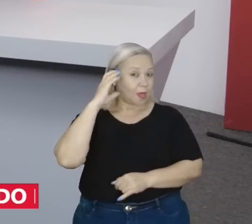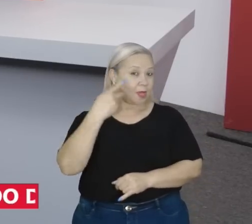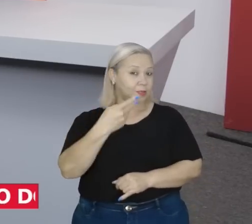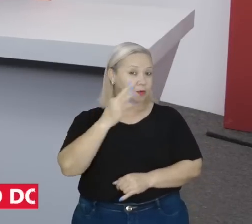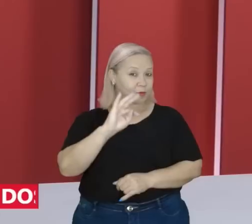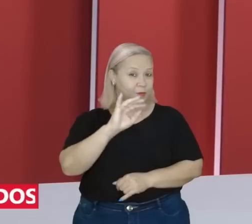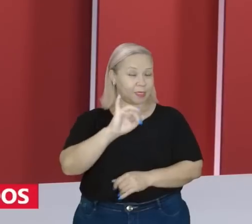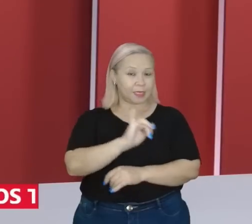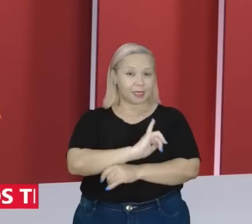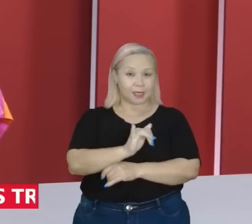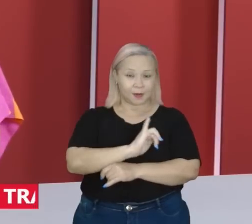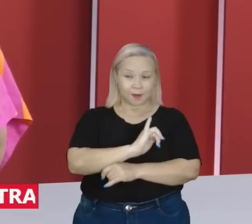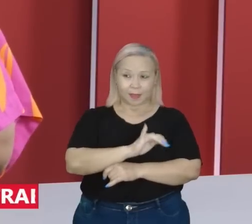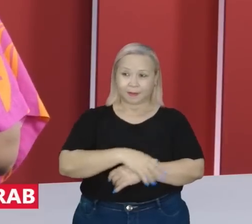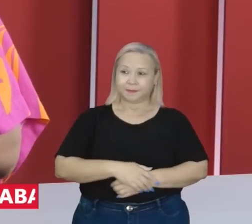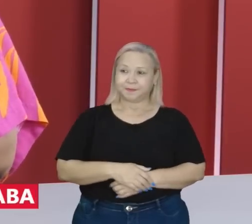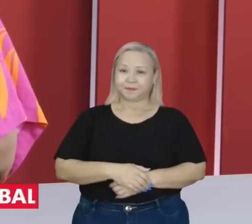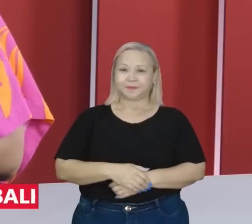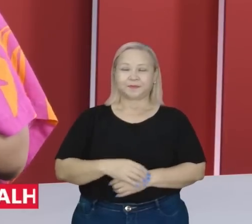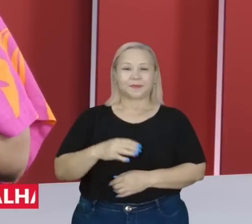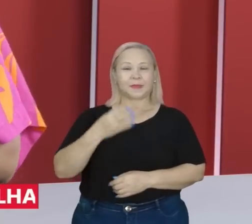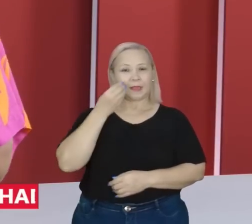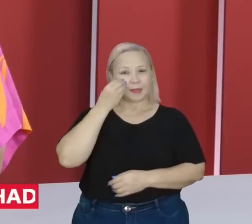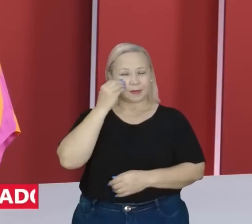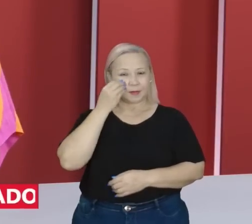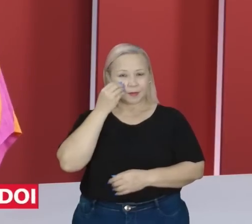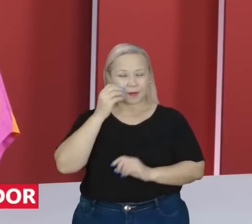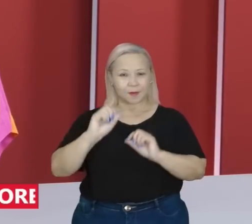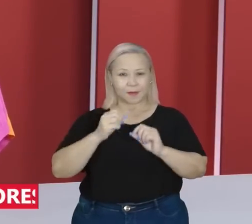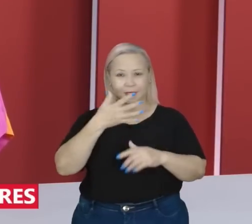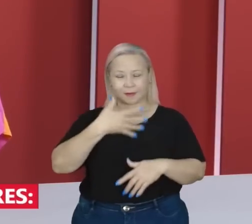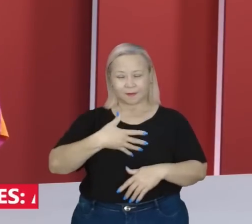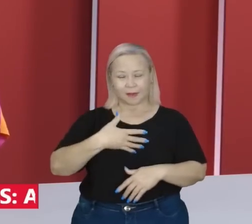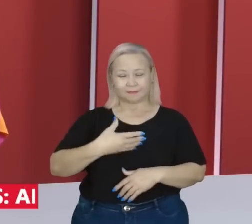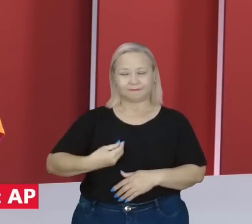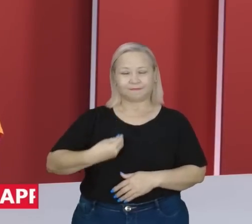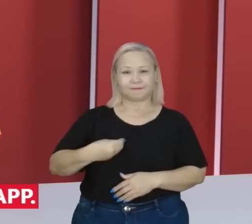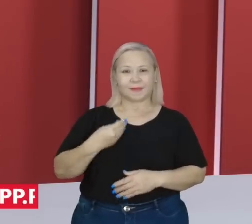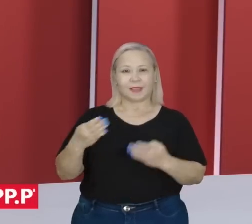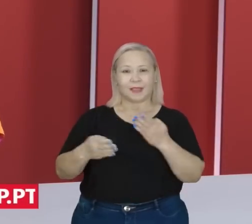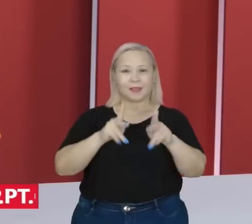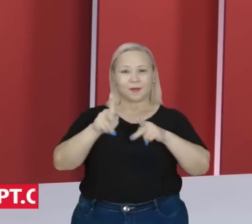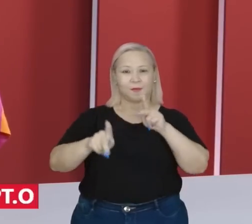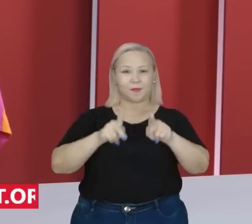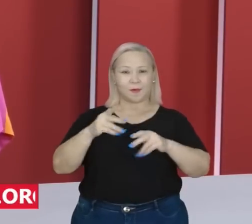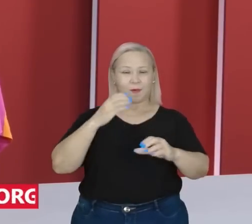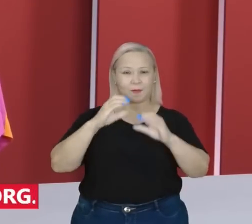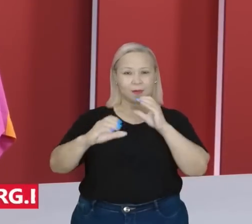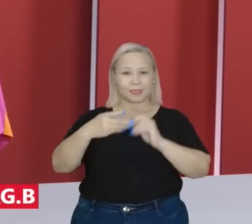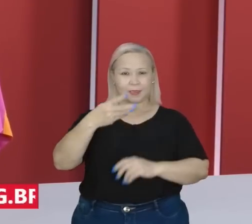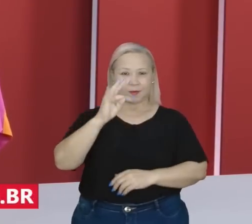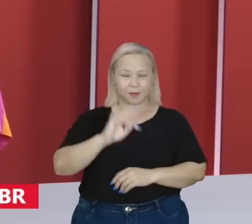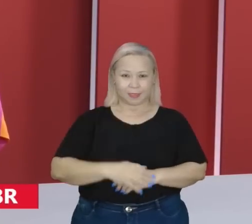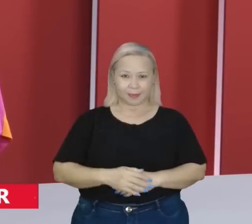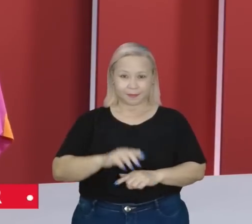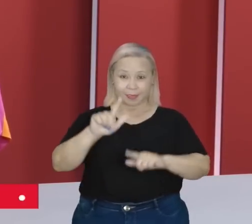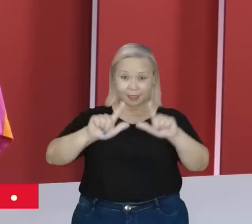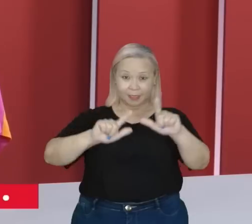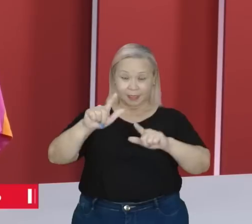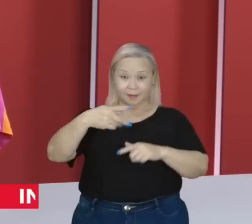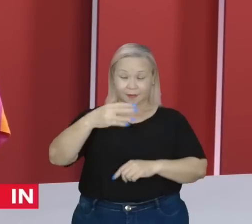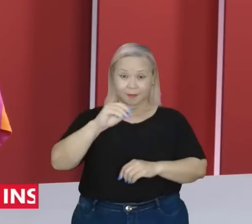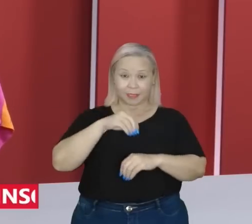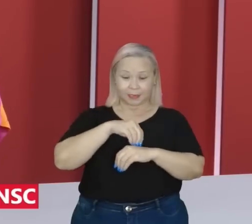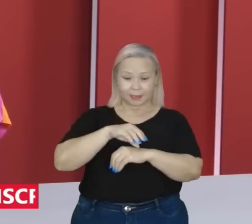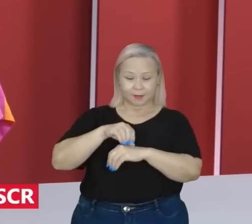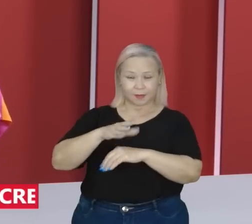na web. Eu sou Amanda Guerra e eu falo com você do estúdio da Rede Povo de Comunicação do PT. A TV PT transmitiu o